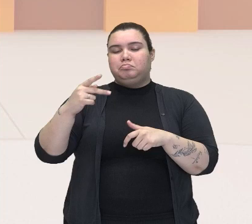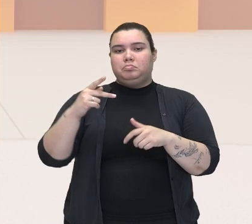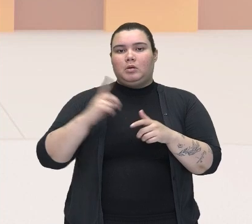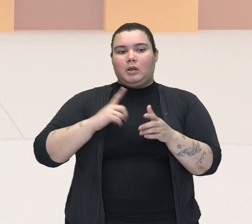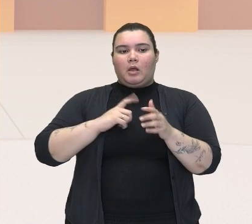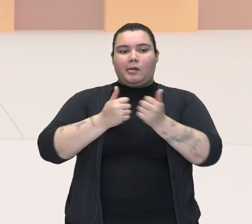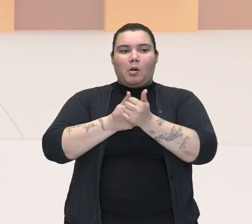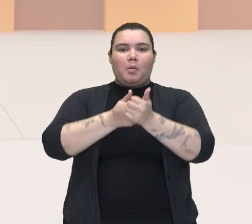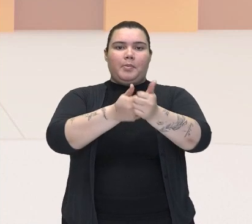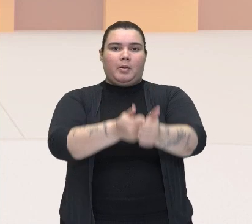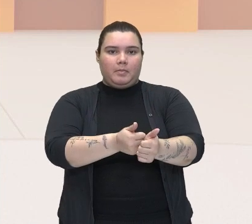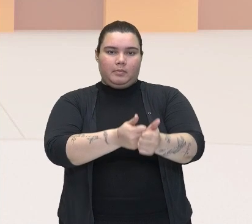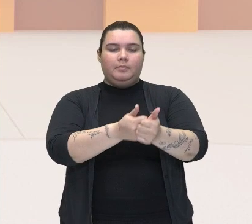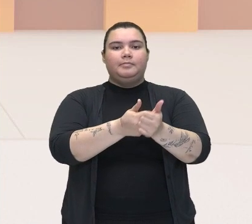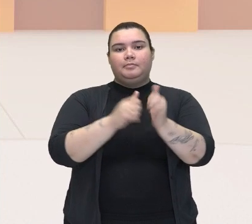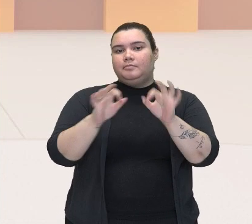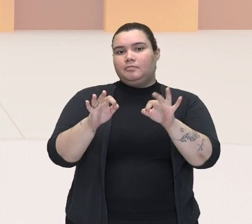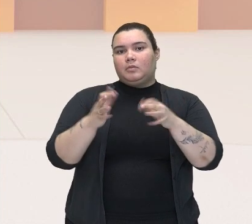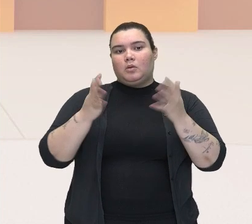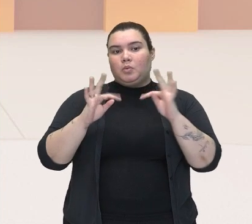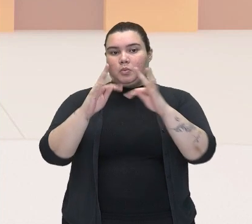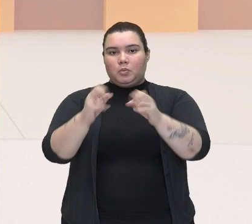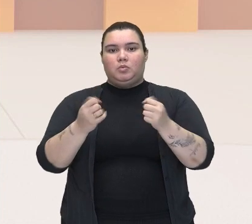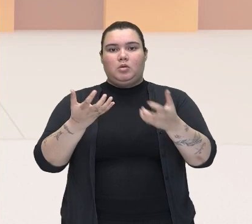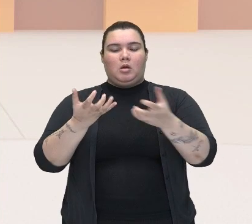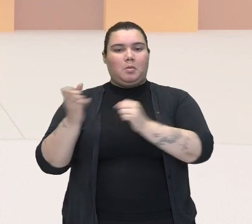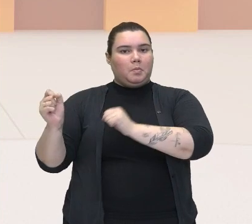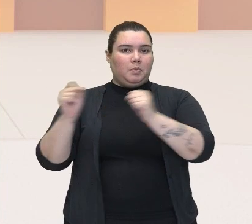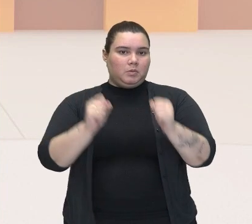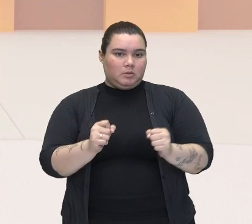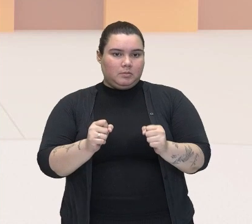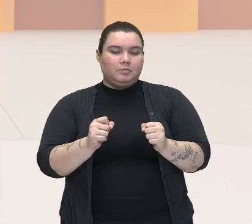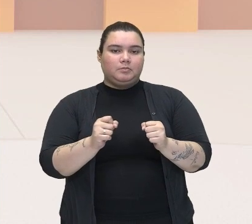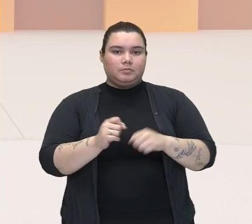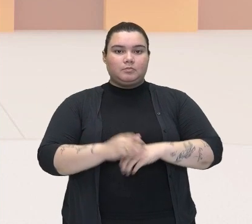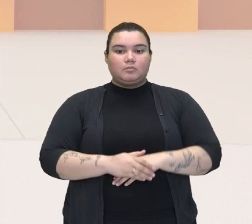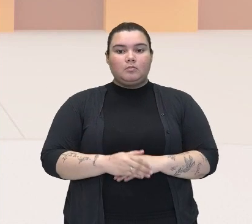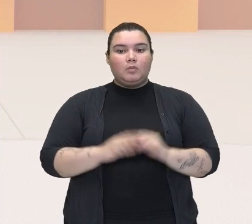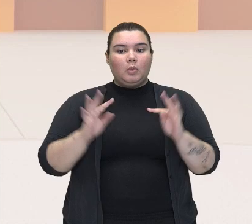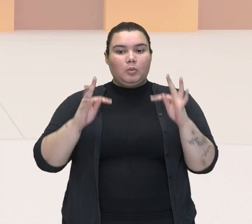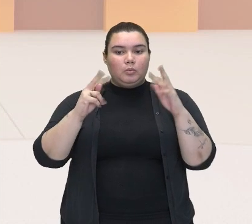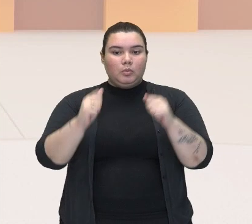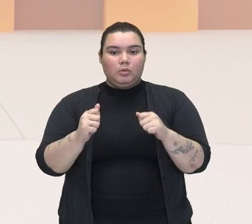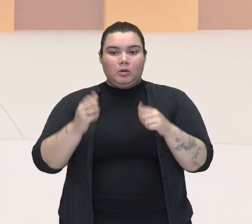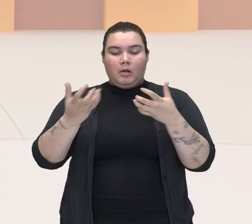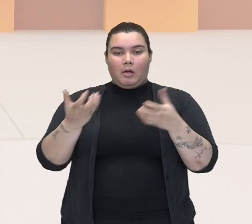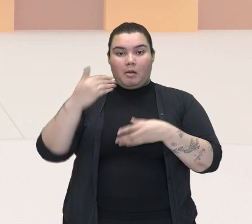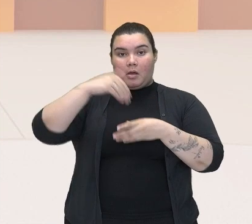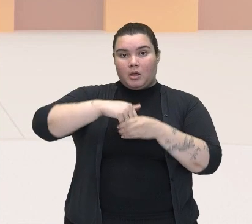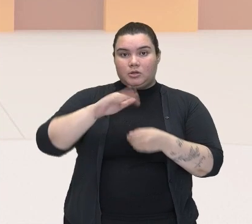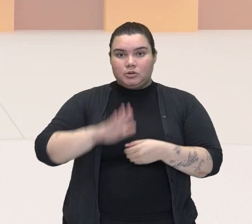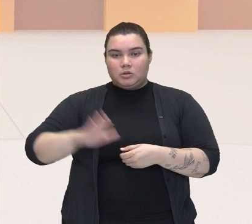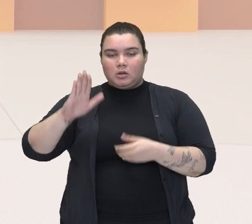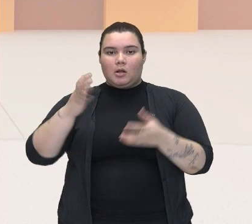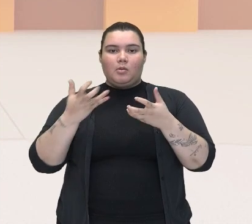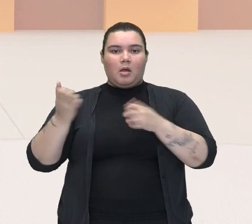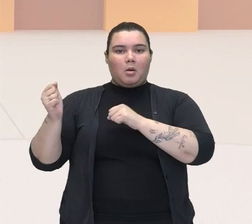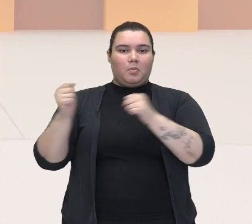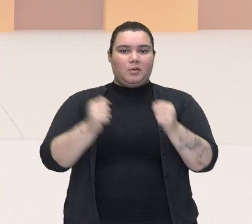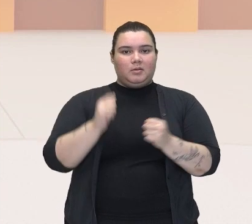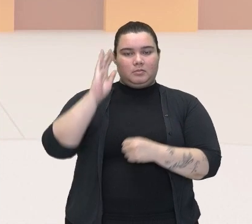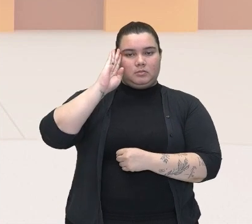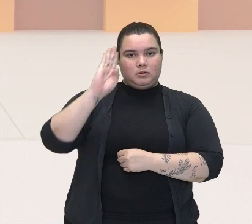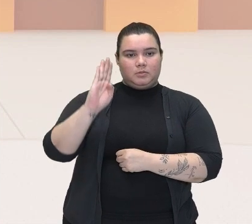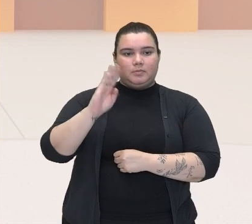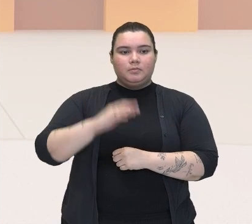isso? Então, todos querem o poder, certo? Então, todo mundo que se candidata quer o poder. Então, o partido, por